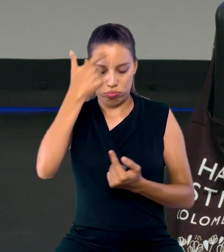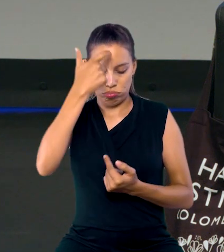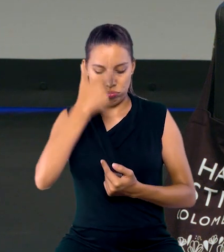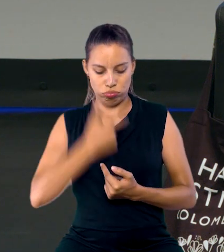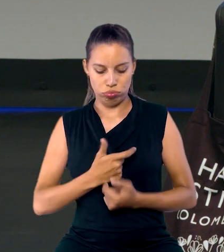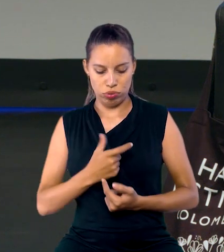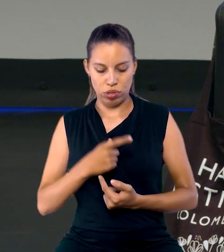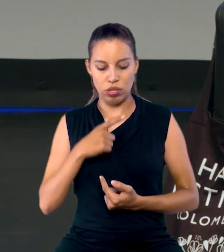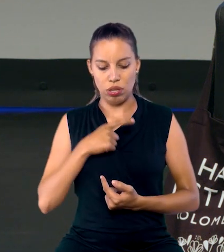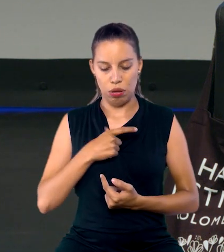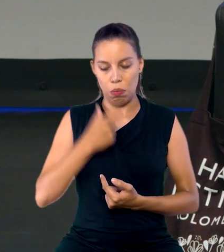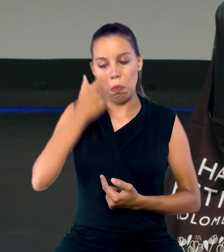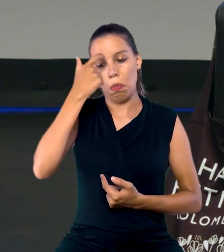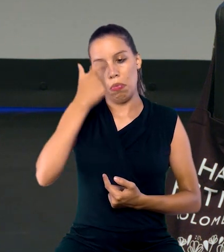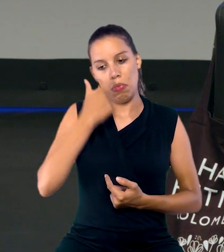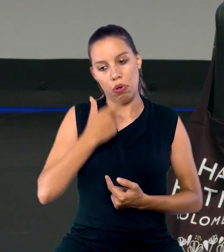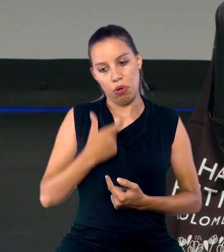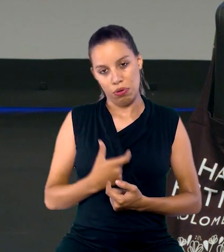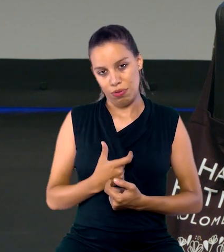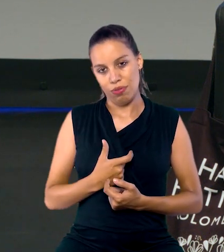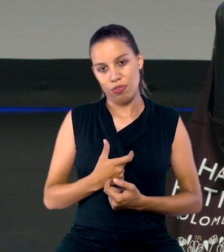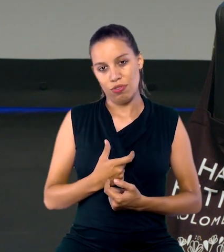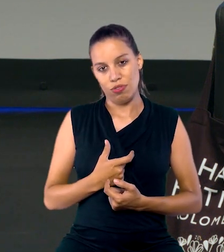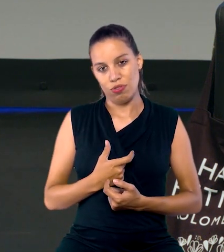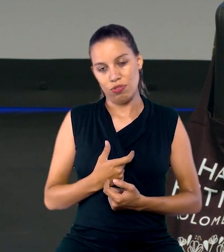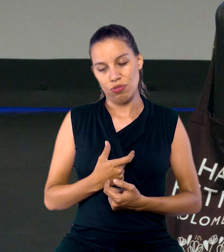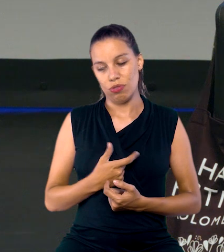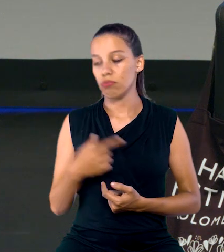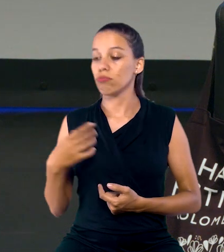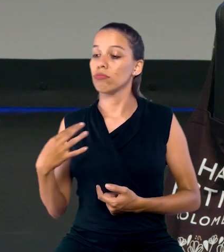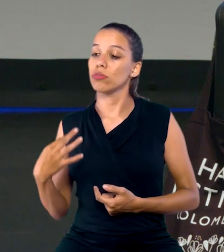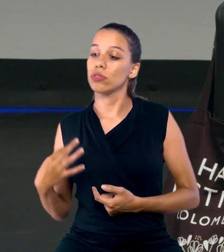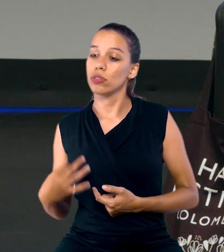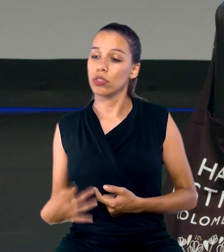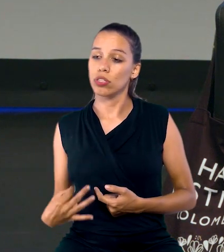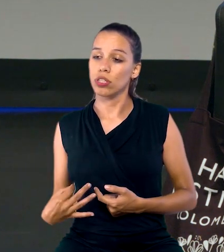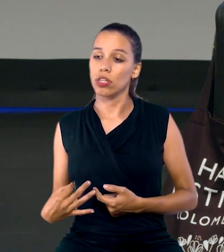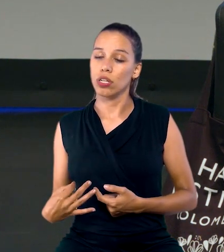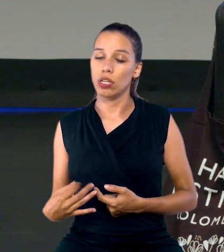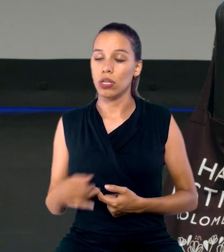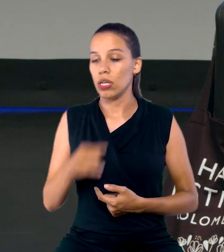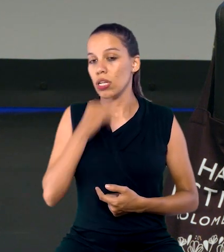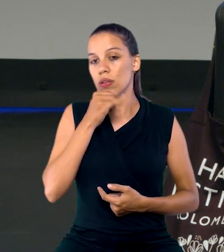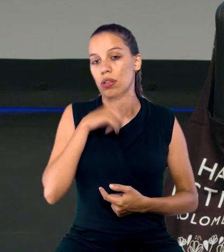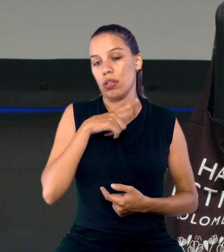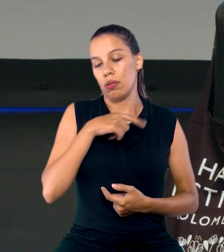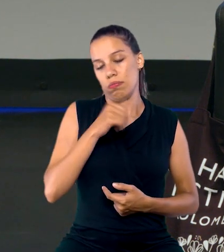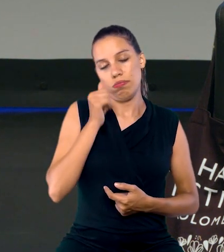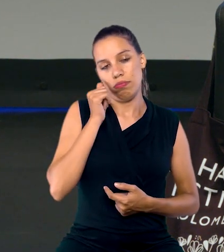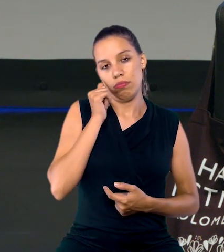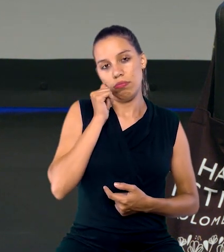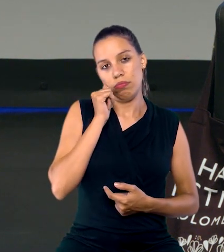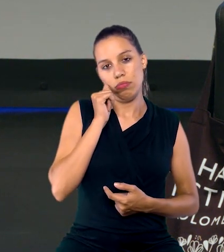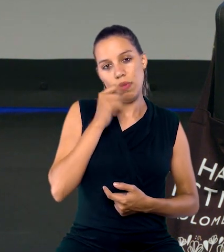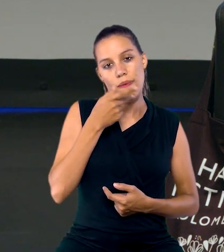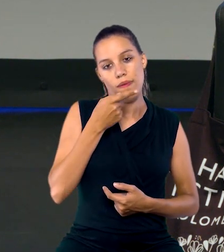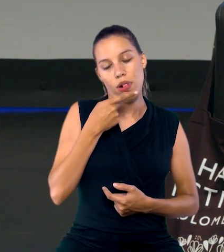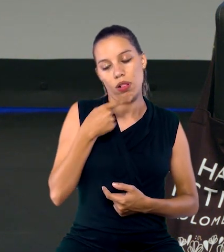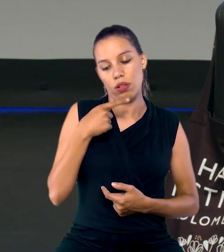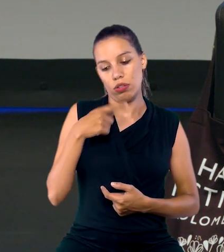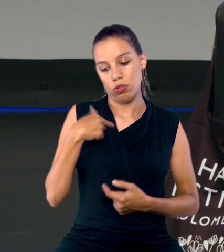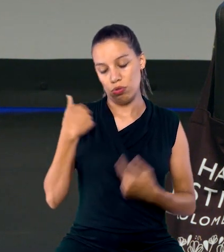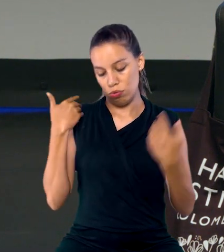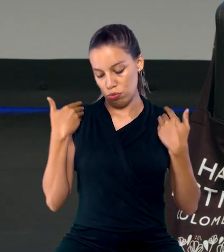Acreditar que existe um eu coerente, como diz a Dona Haraway, né? Nosso corpo vai daqui até as estrelas, né? Então, a